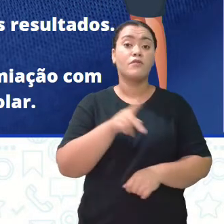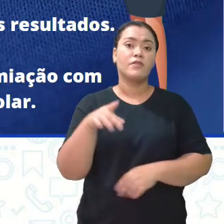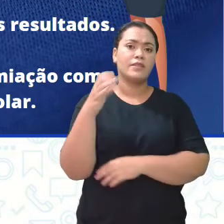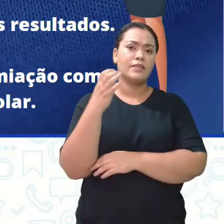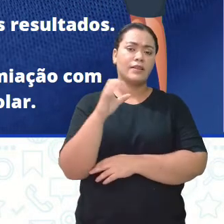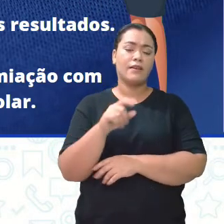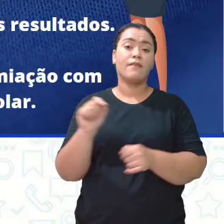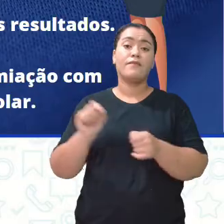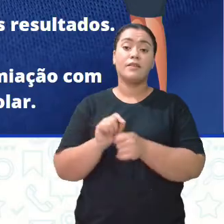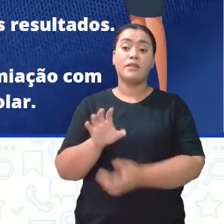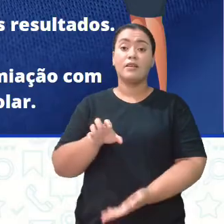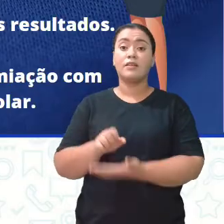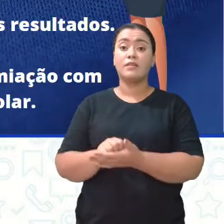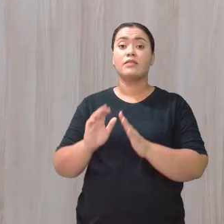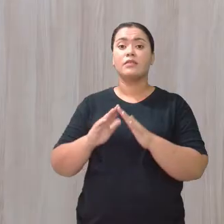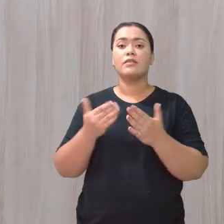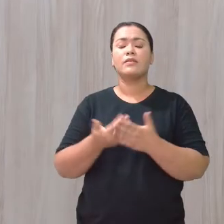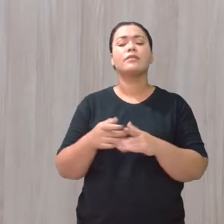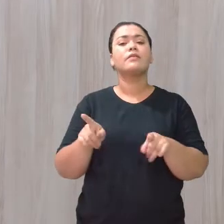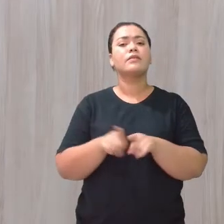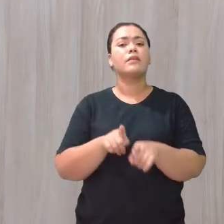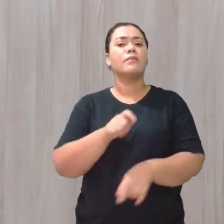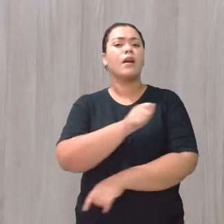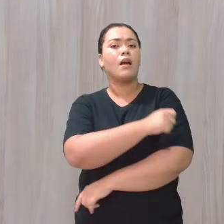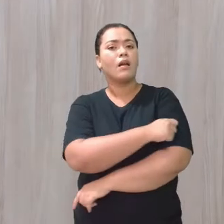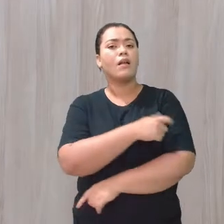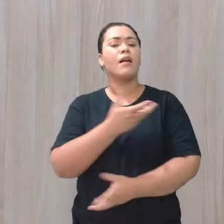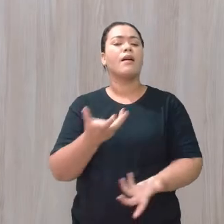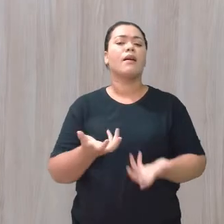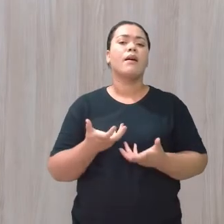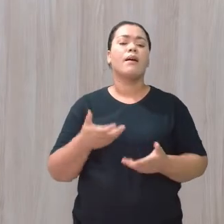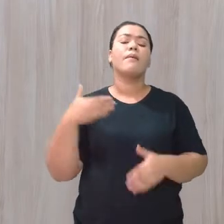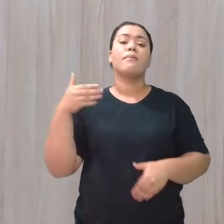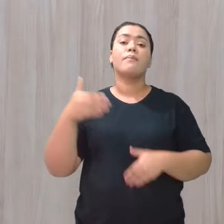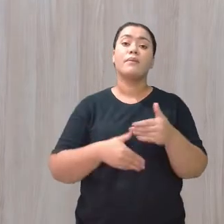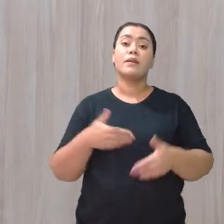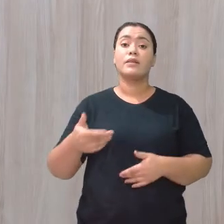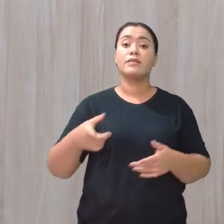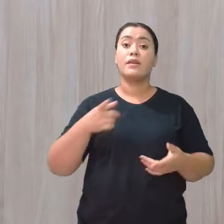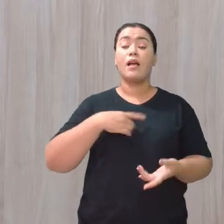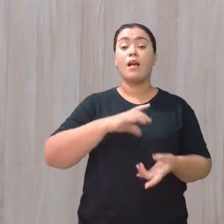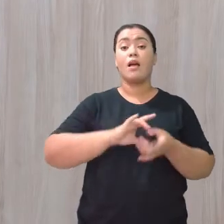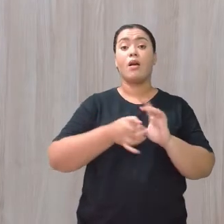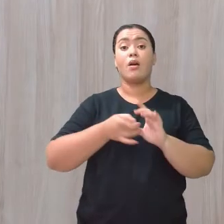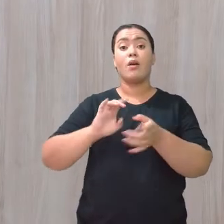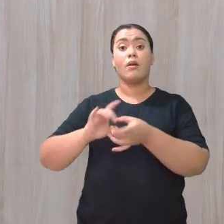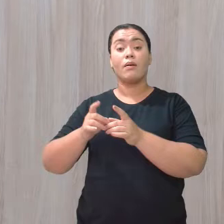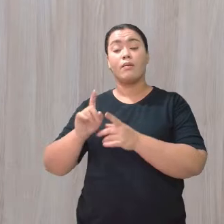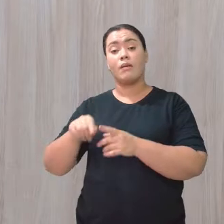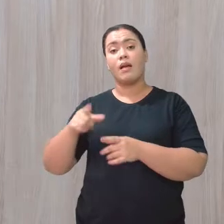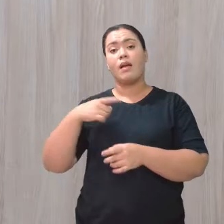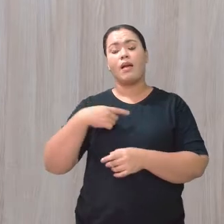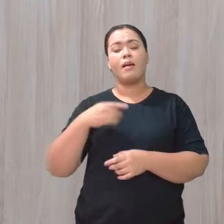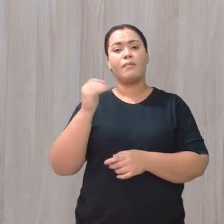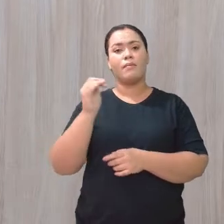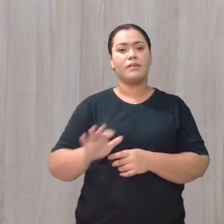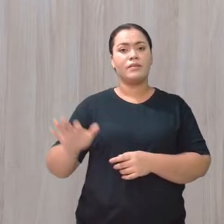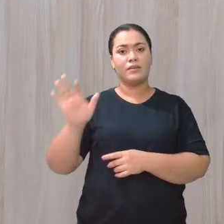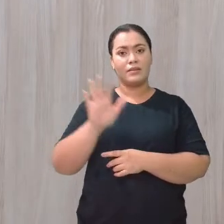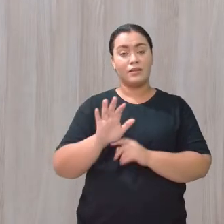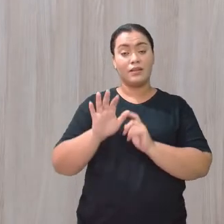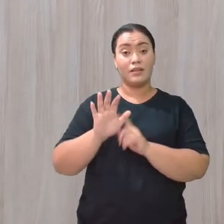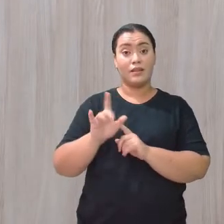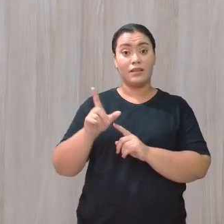a inscrição da escola e dos alunos que desejam participar da Olimpíada Brasileira de Astronomia. Em